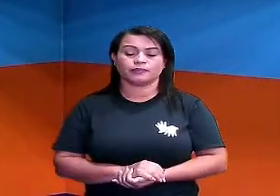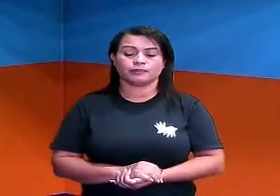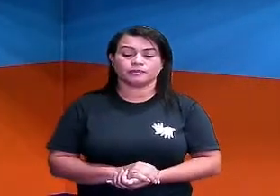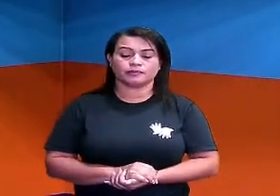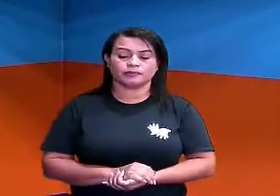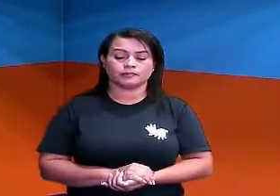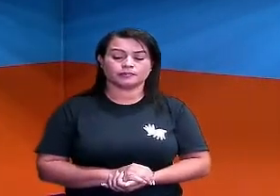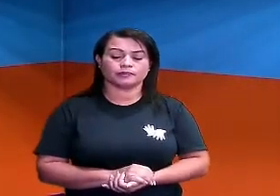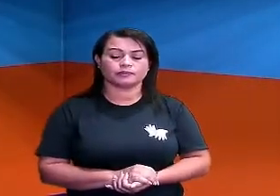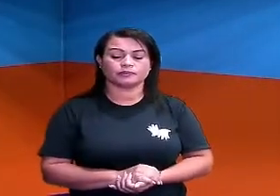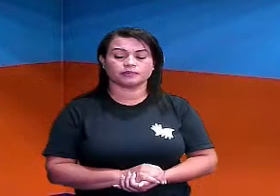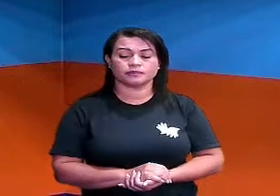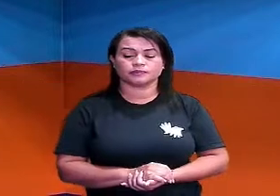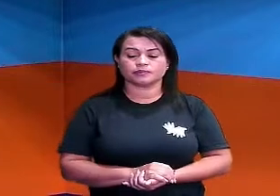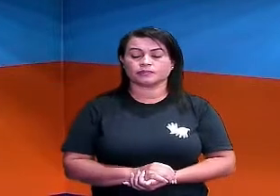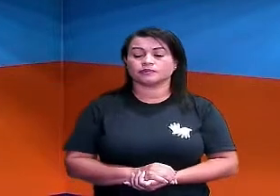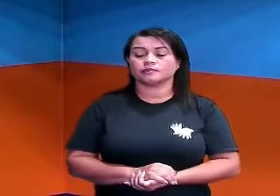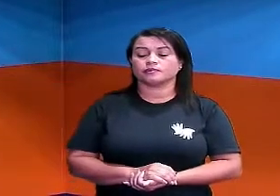Vamos continuar.